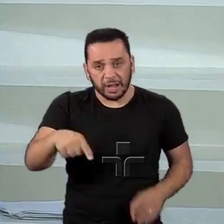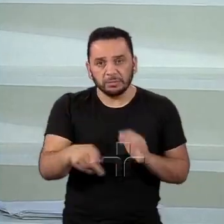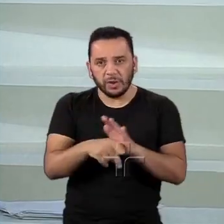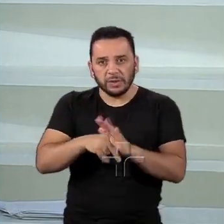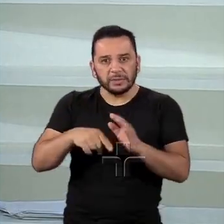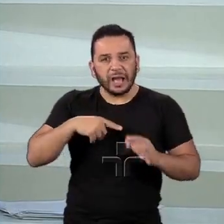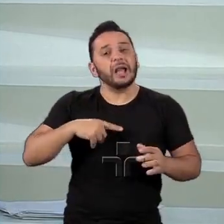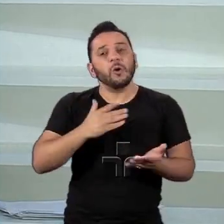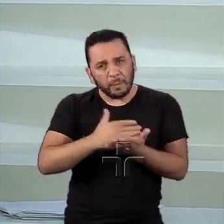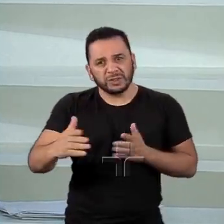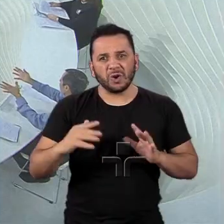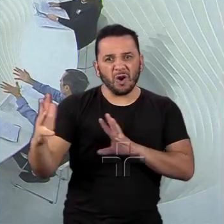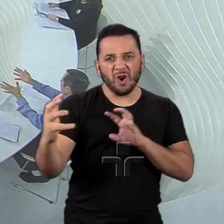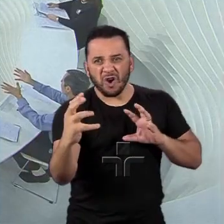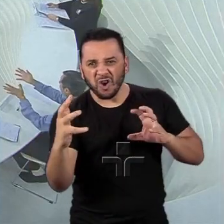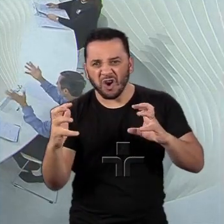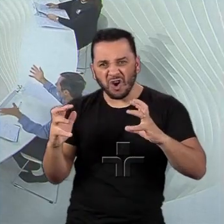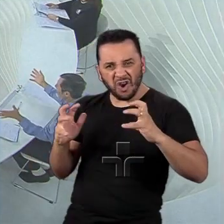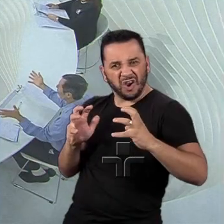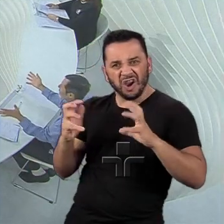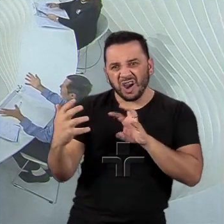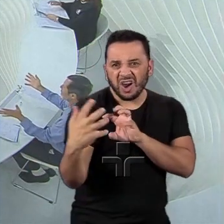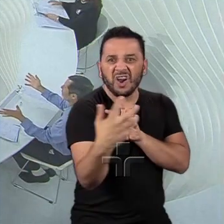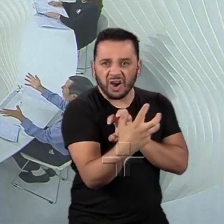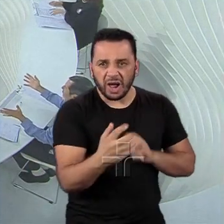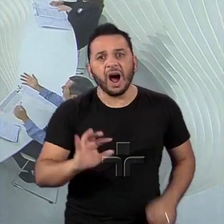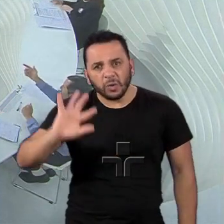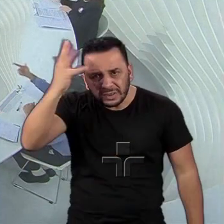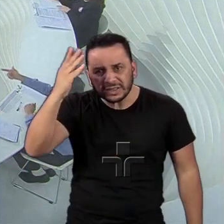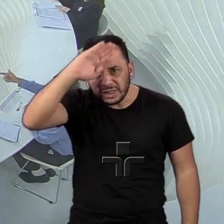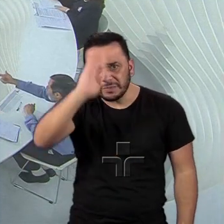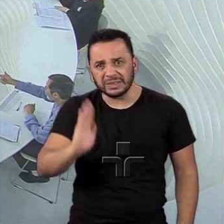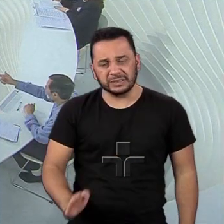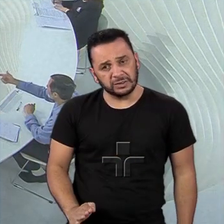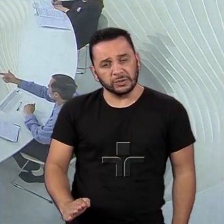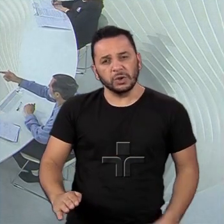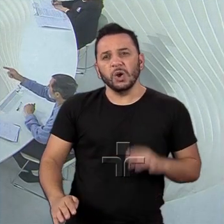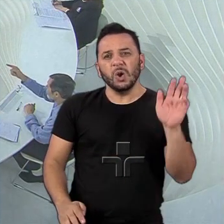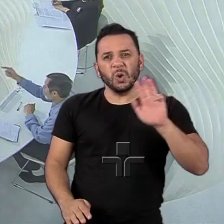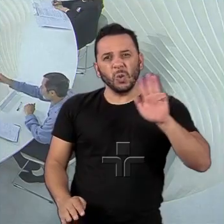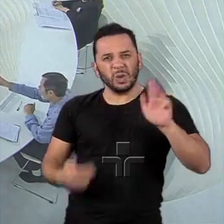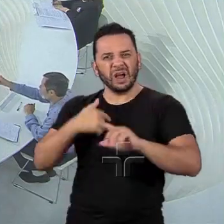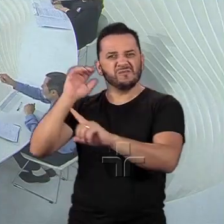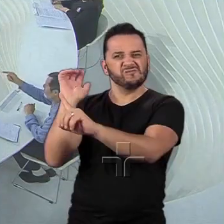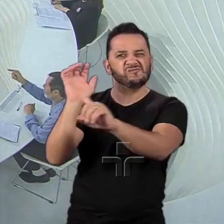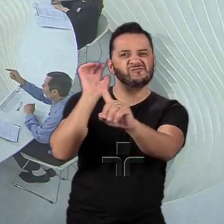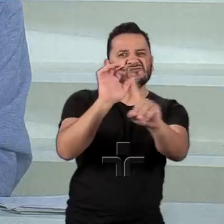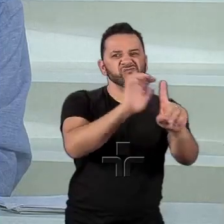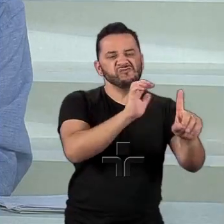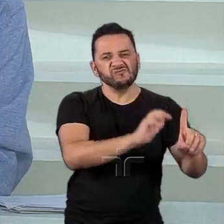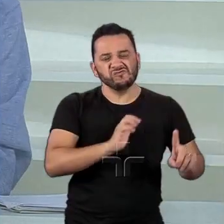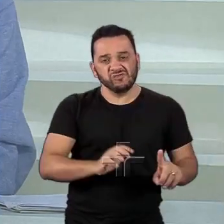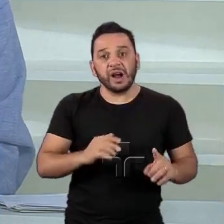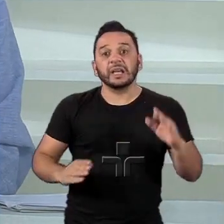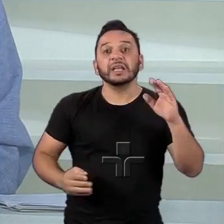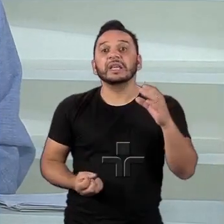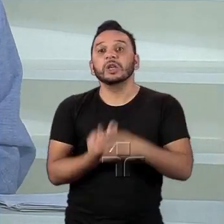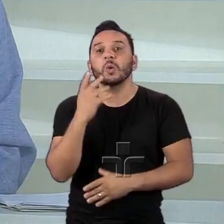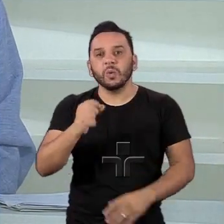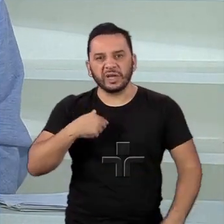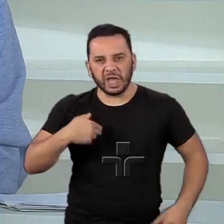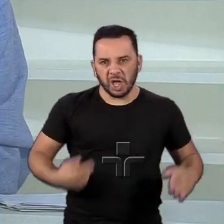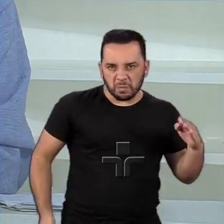se organiza e luta para sobreviver. E foi isso que aconteceu. A pregação dele criou o Bolsonaro e criou